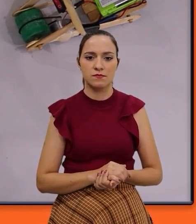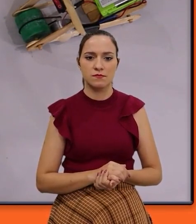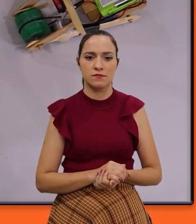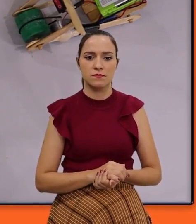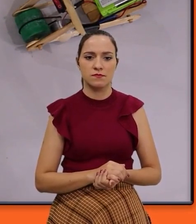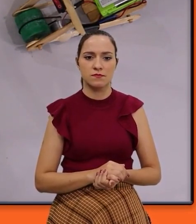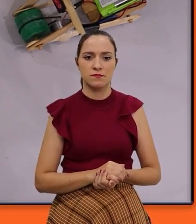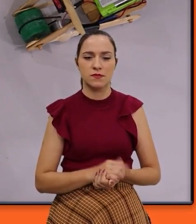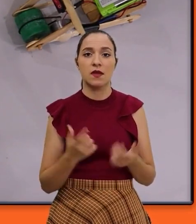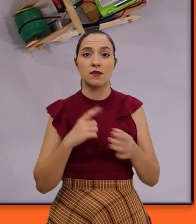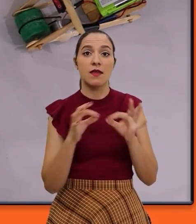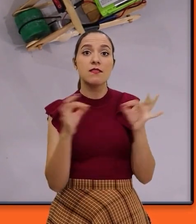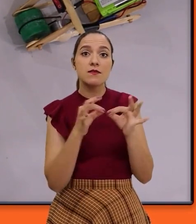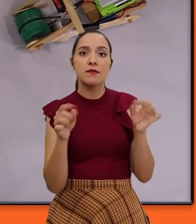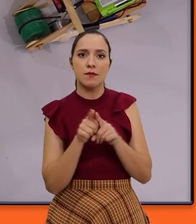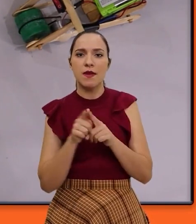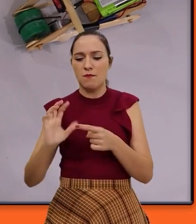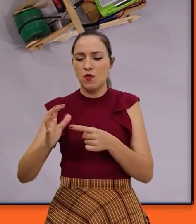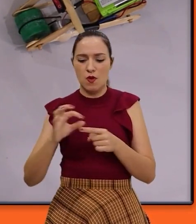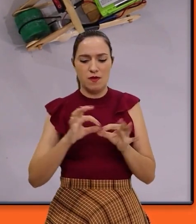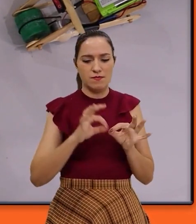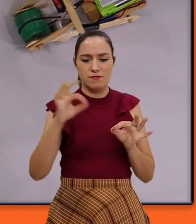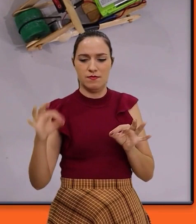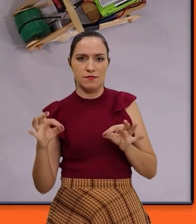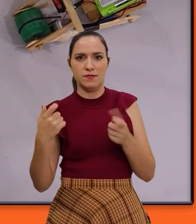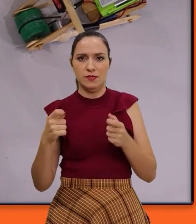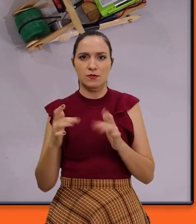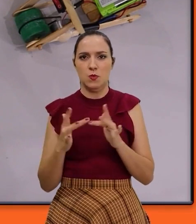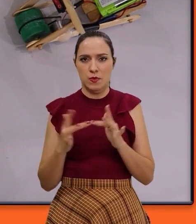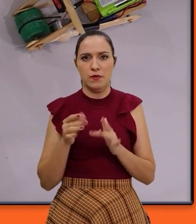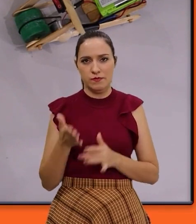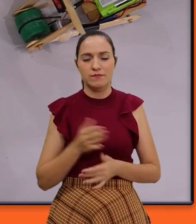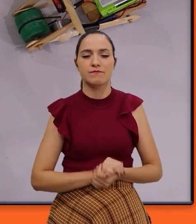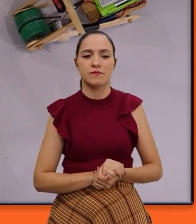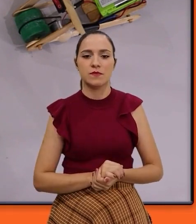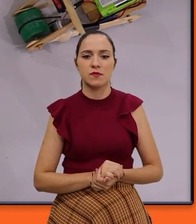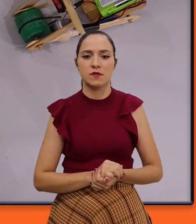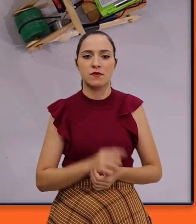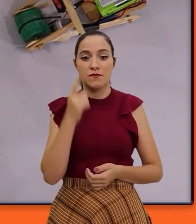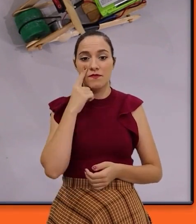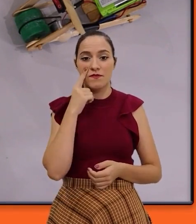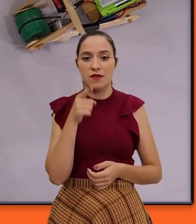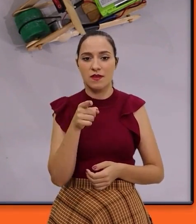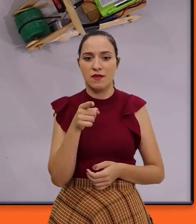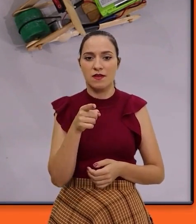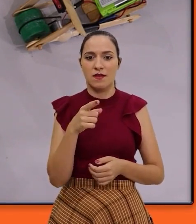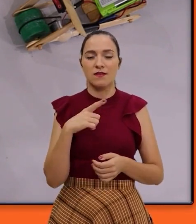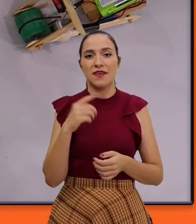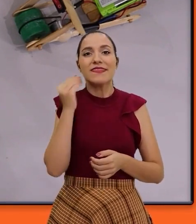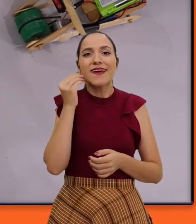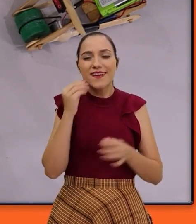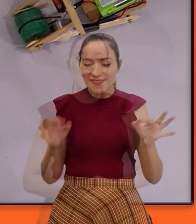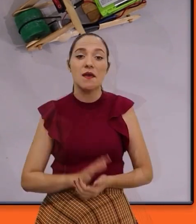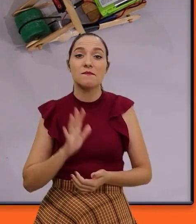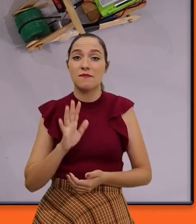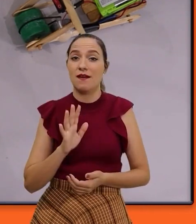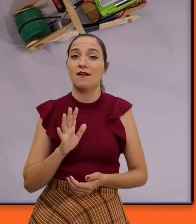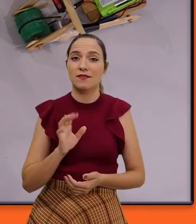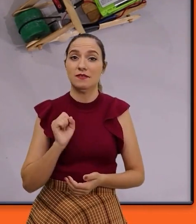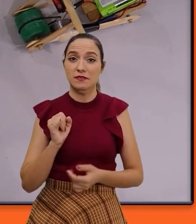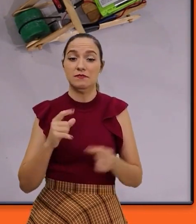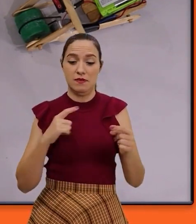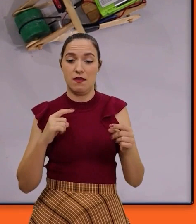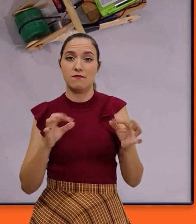a roda já está conectada no motor. Então, se eu ligar os dois fios aqui, a moto já vai funcionar. Então esse é o primeiro teste que a gente pode fazer, né? Quando eu